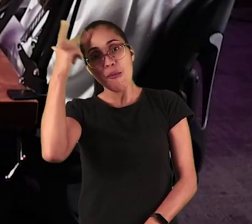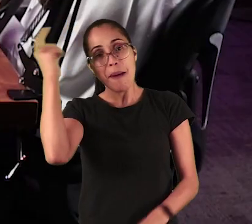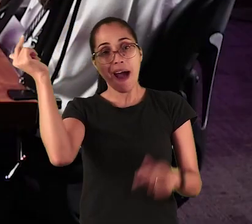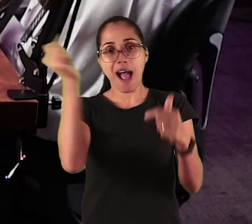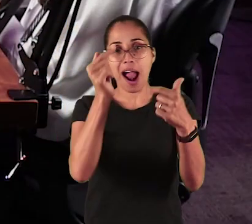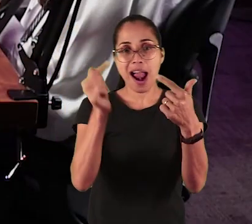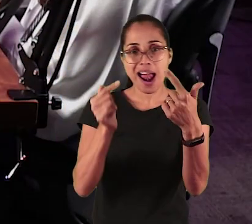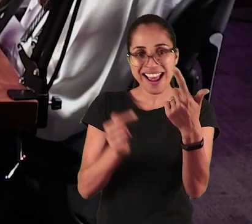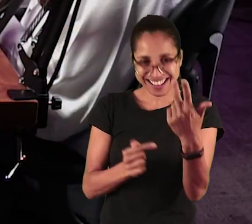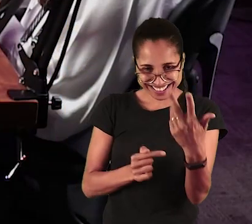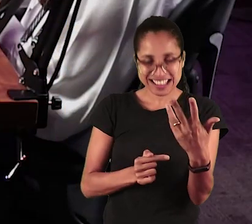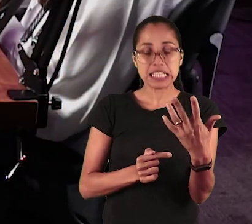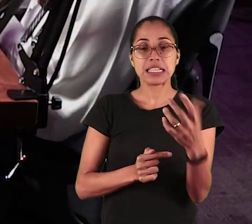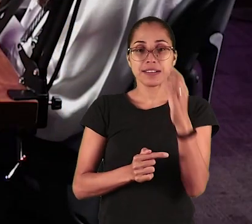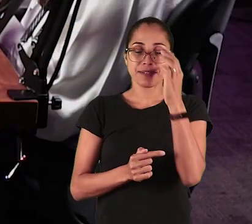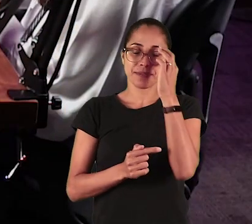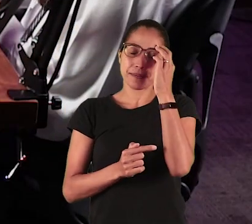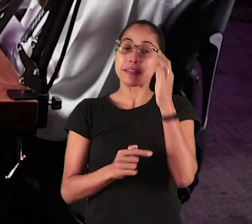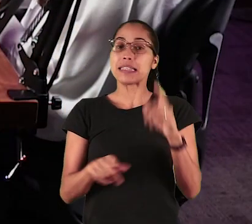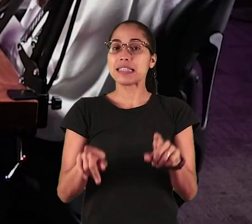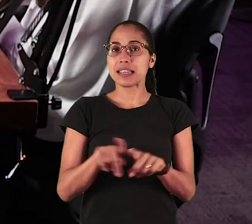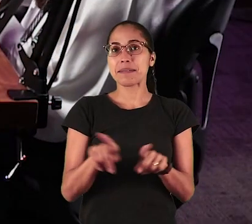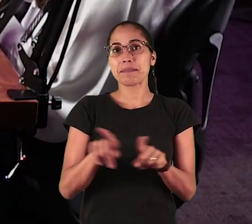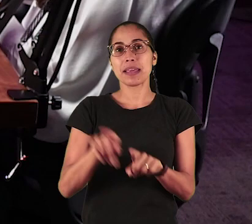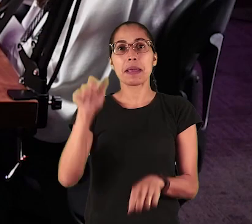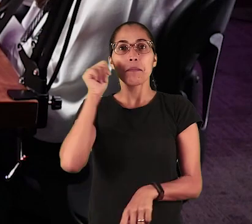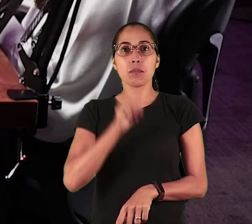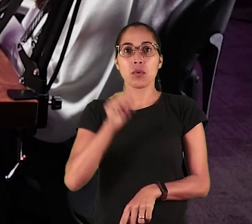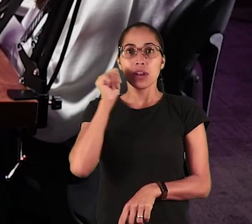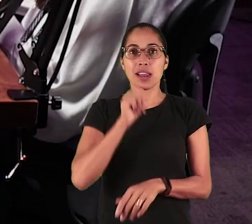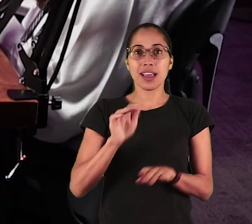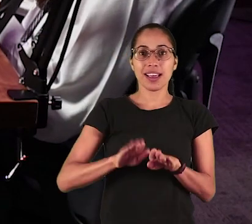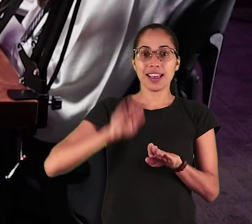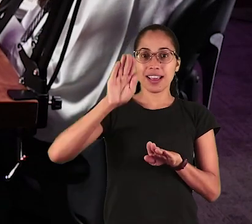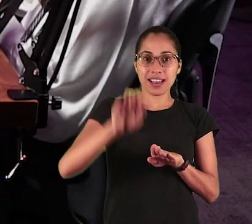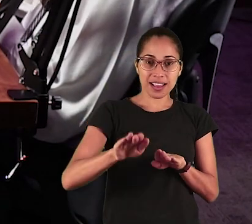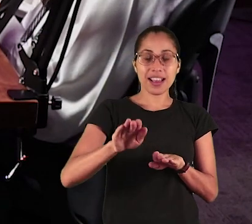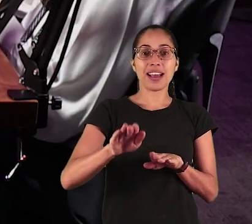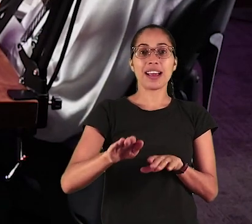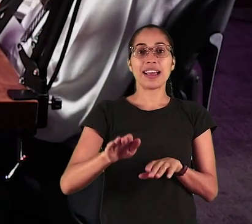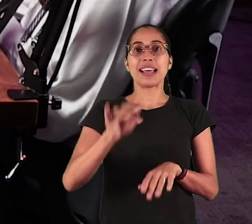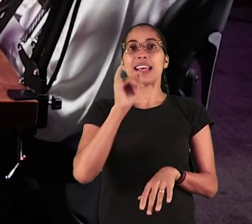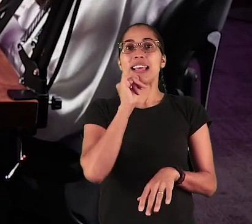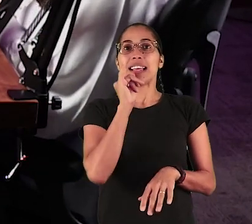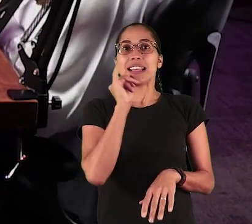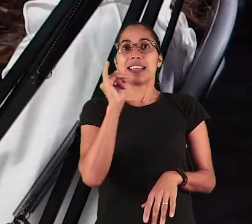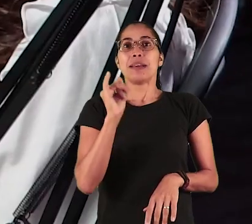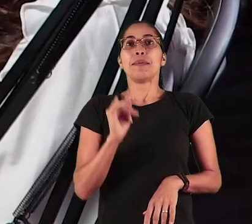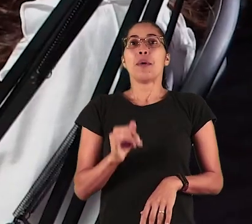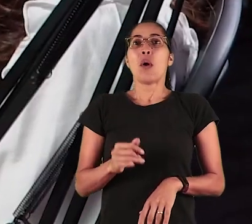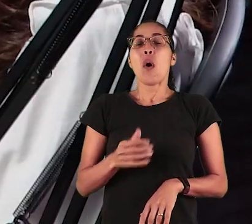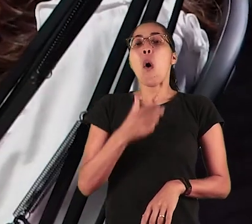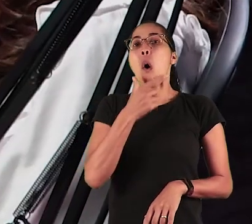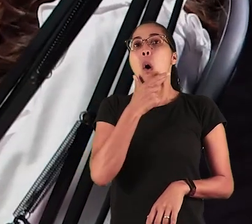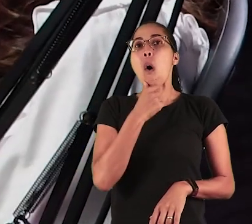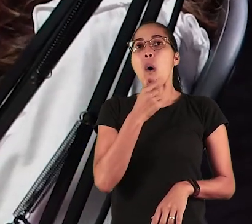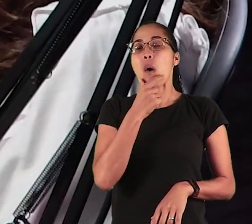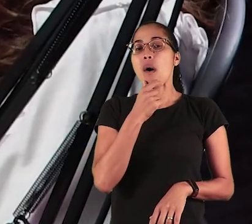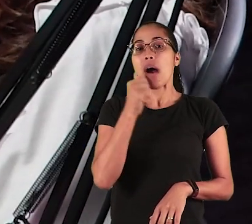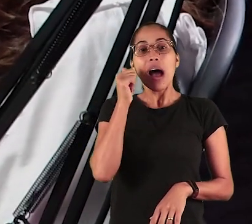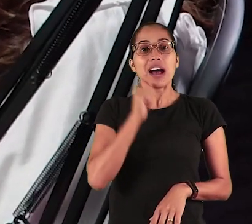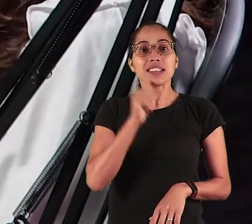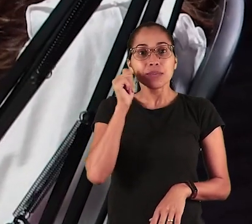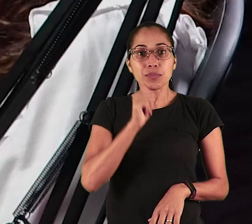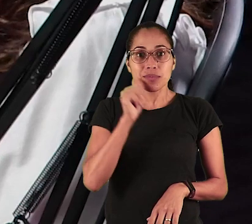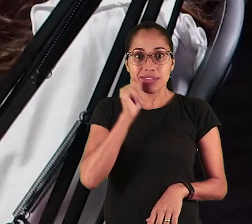que não se culpada não se culpar e a mulher tá no passo de os maiores machistas da humanidade são